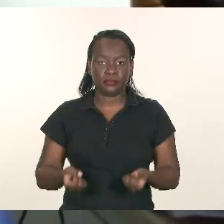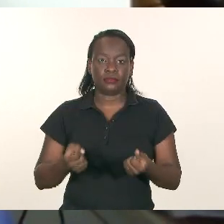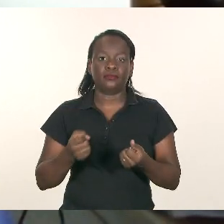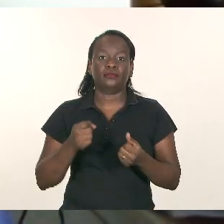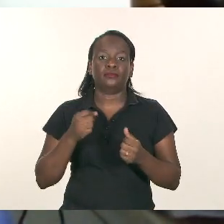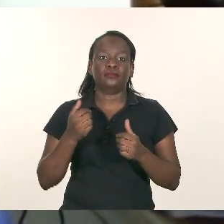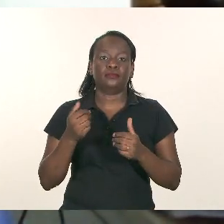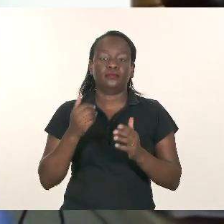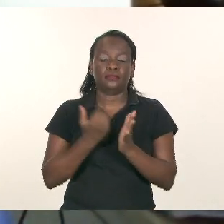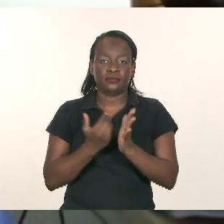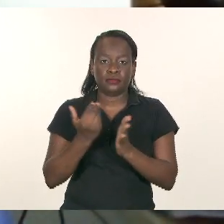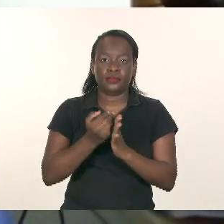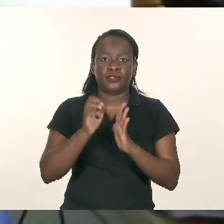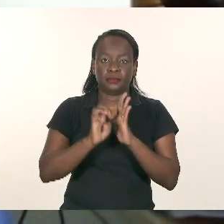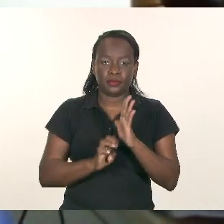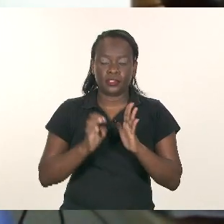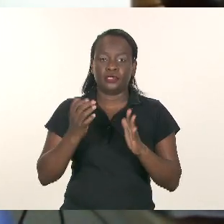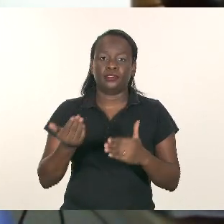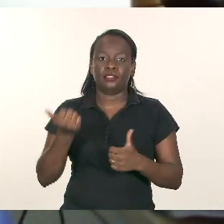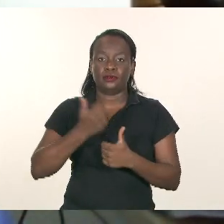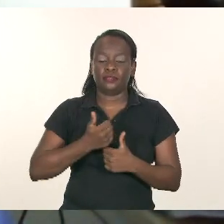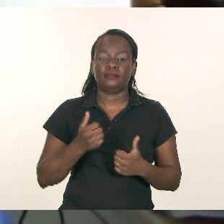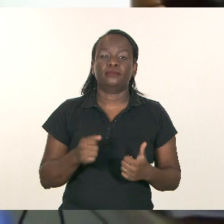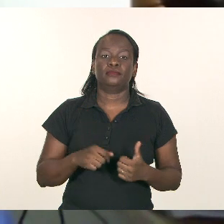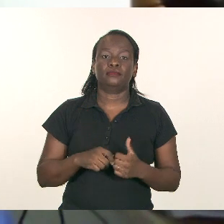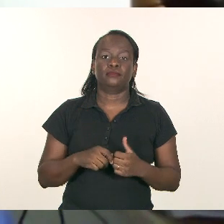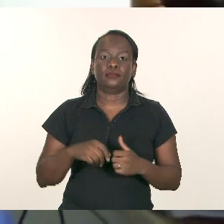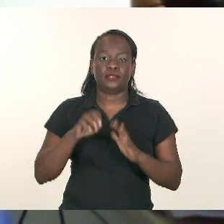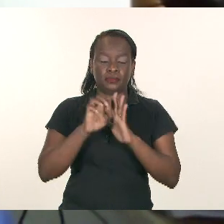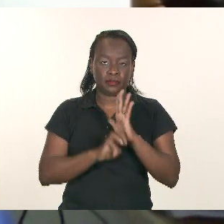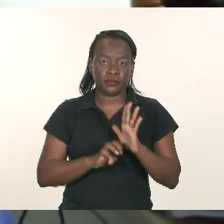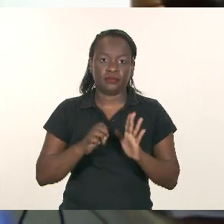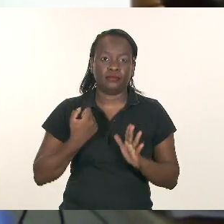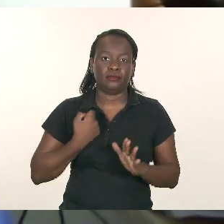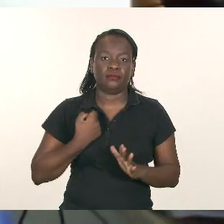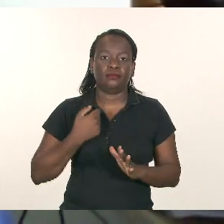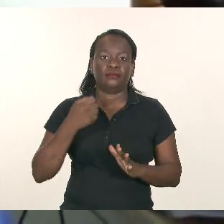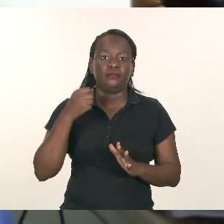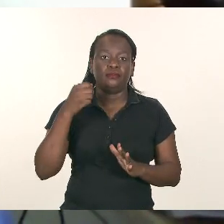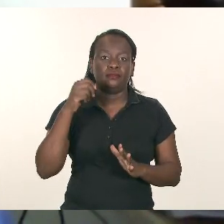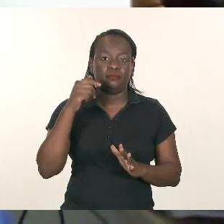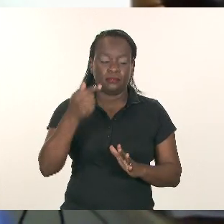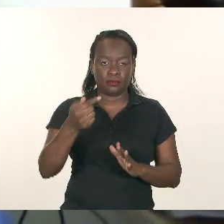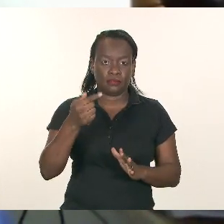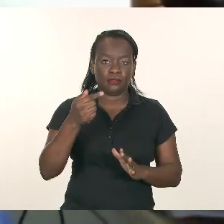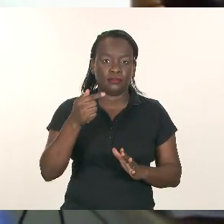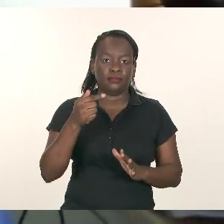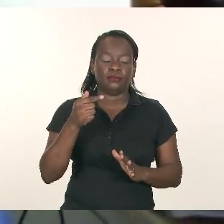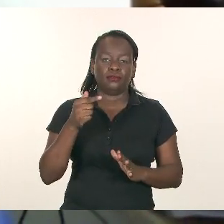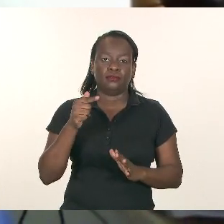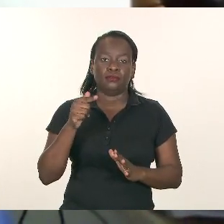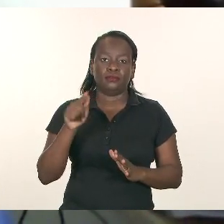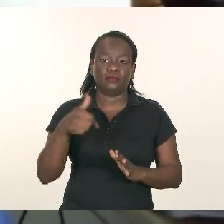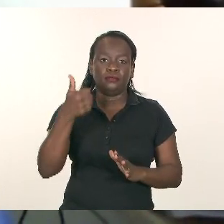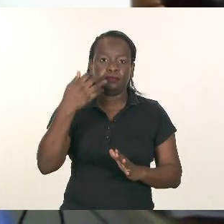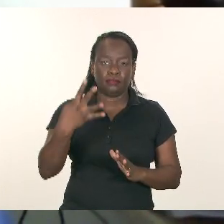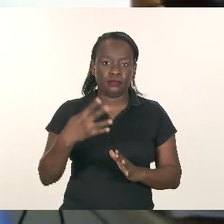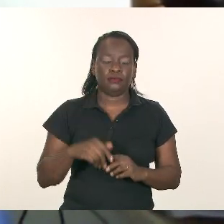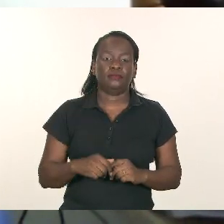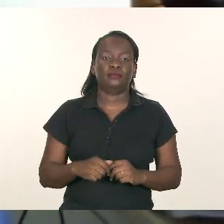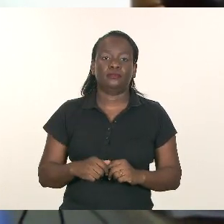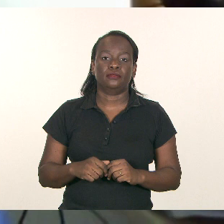Favorável com subemenda aglutinativa às emendas número 7 e